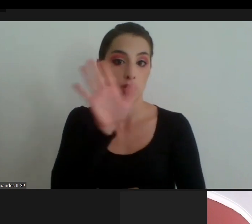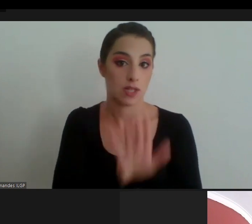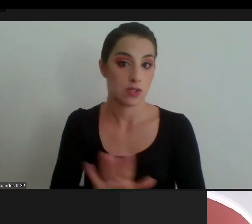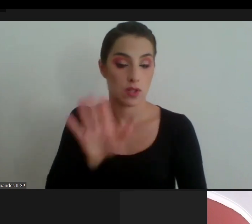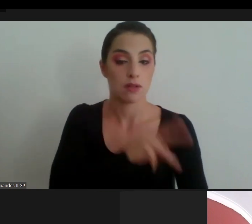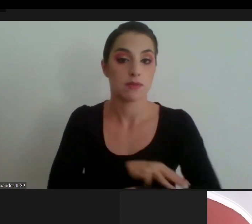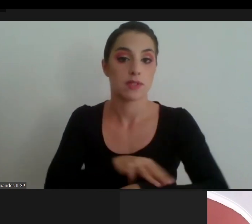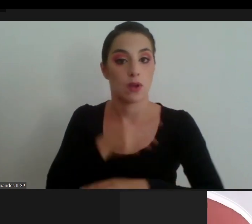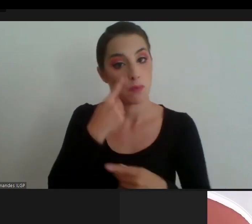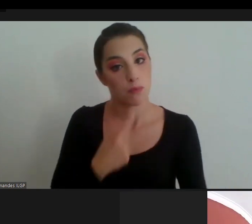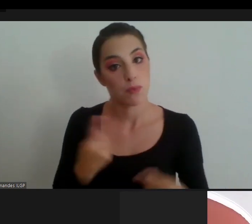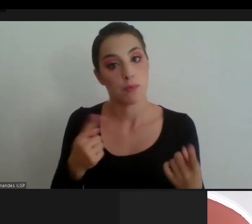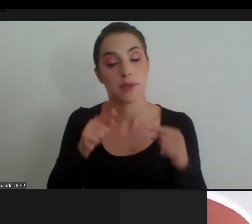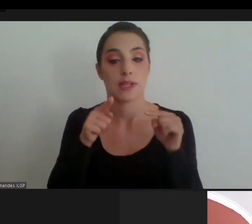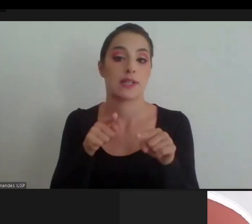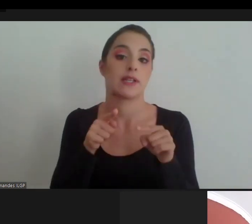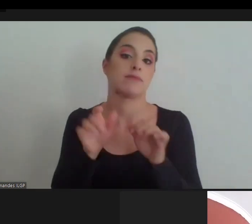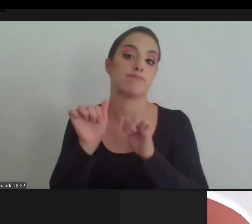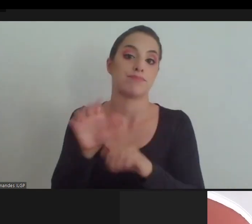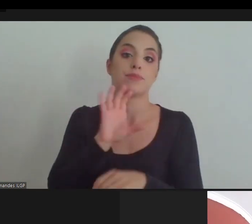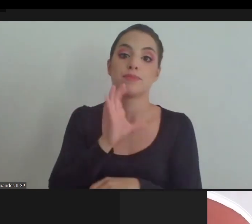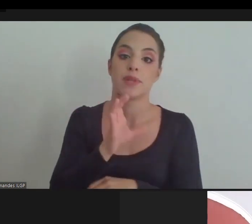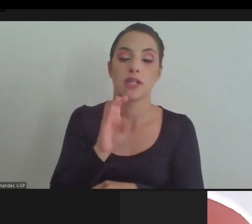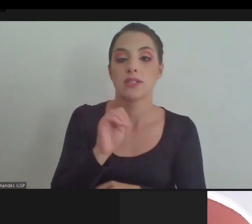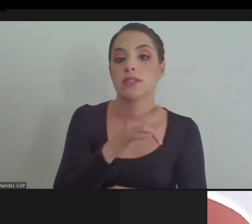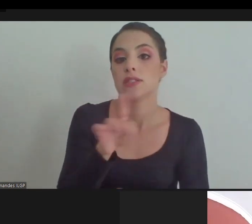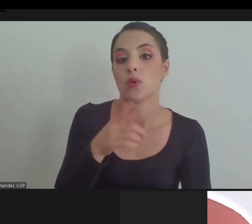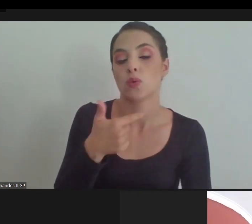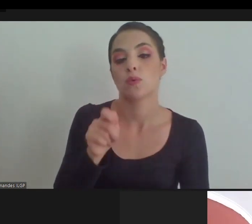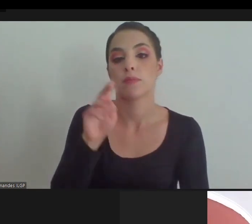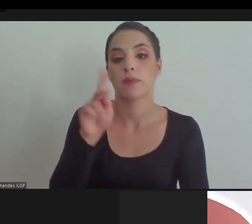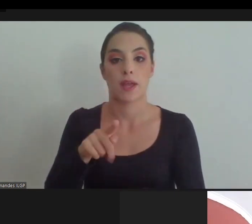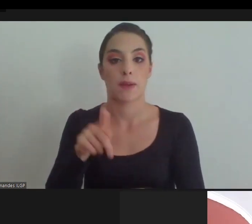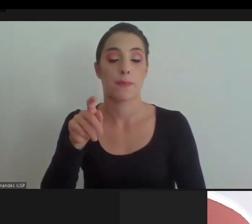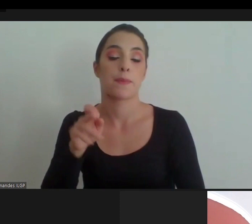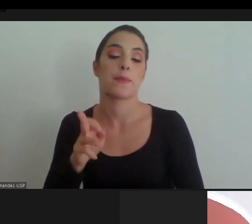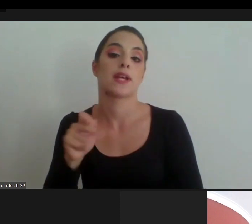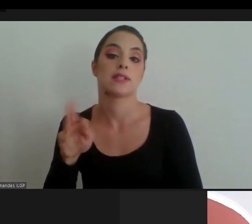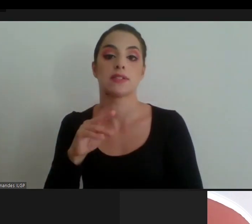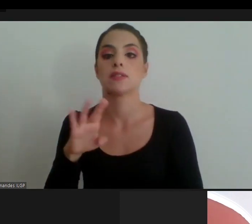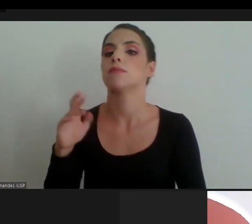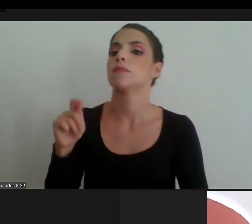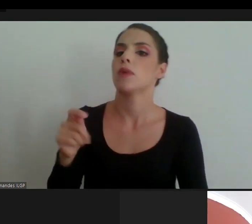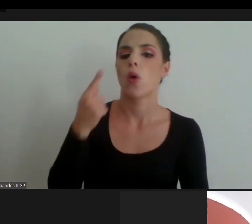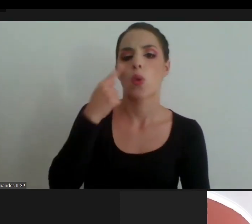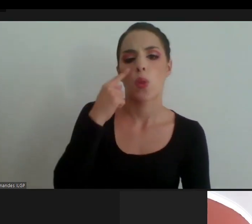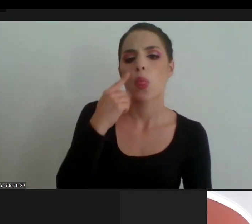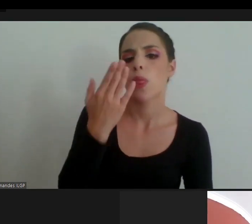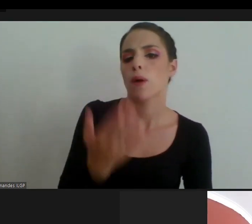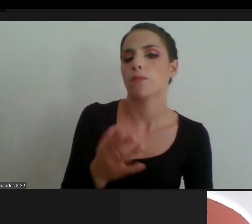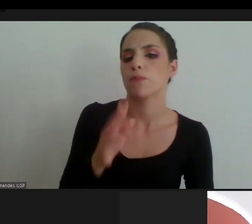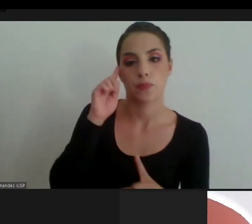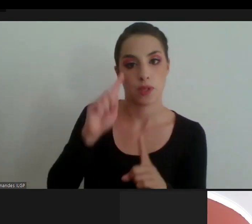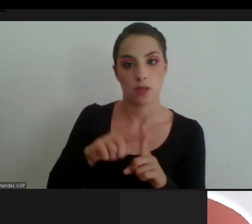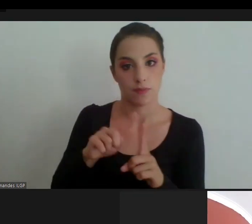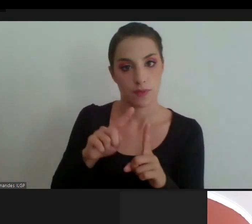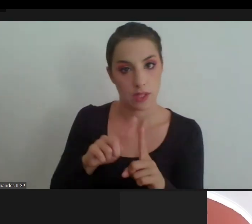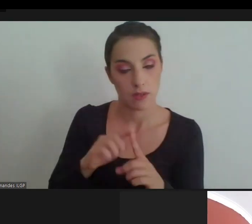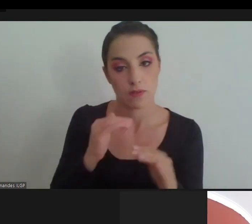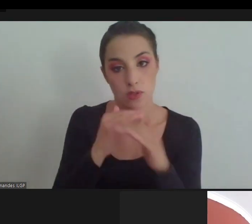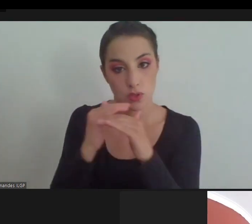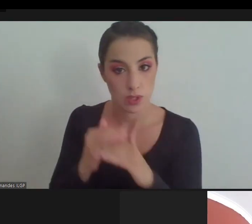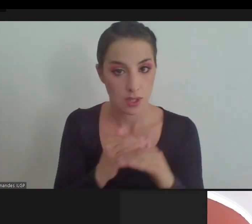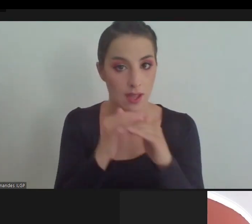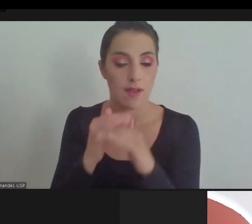Príncipe. Obrigada, Domitília, pela sua presença, bem-vinda. Domitília, o Objetivo Sustentável 5, Igualdade